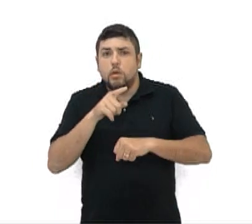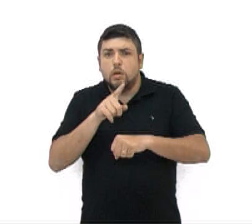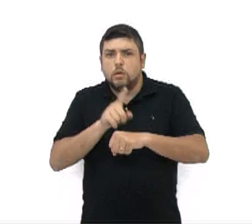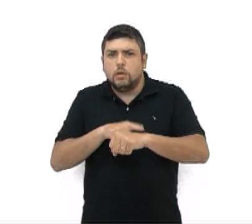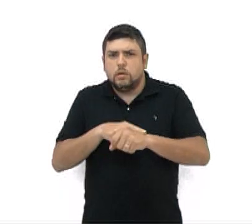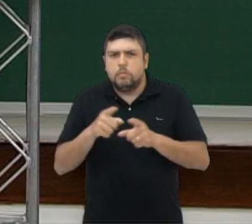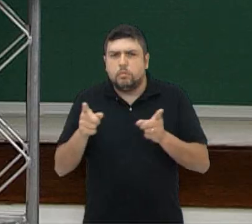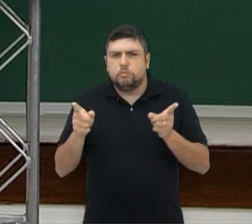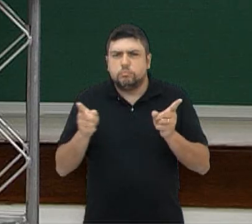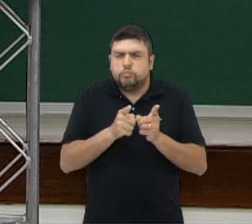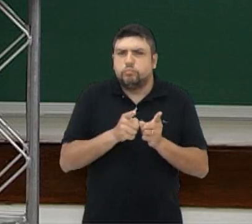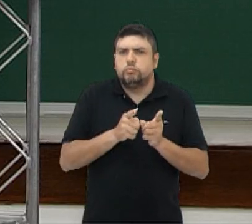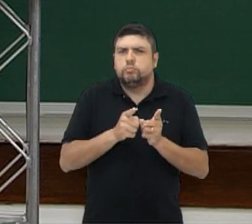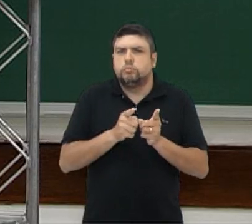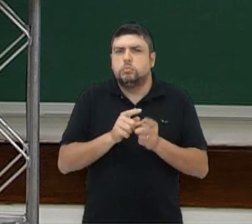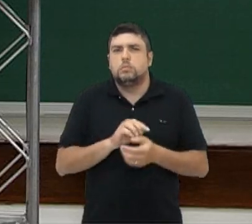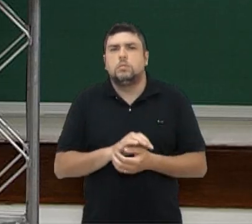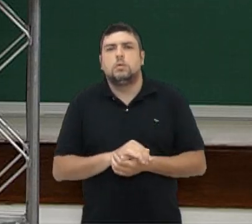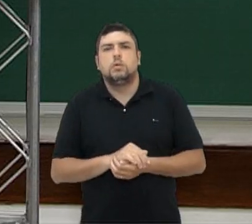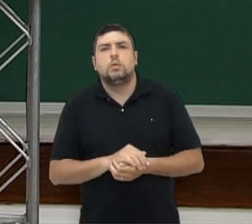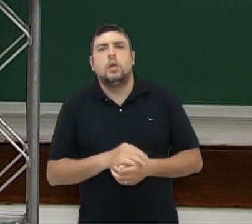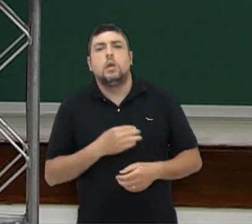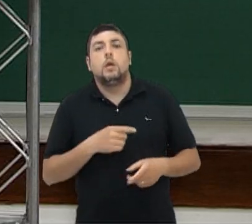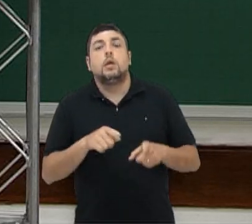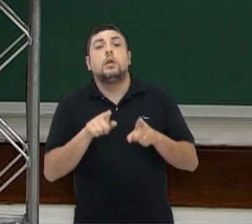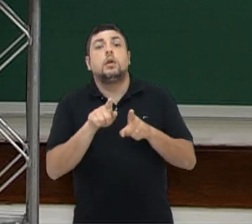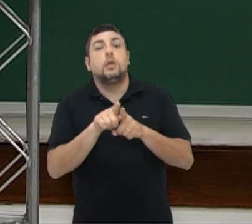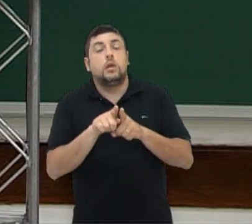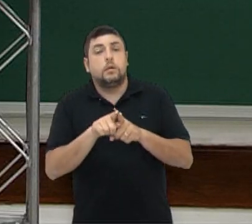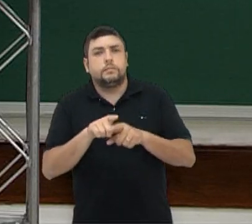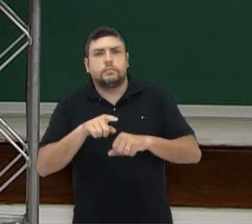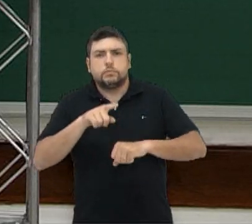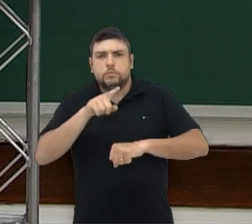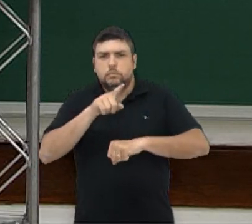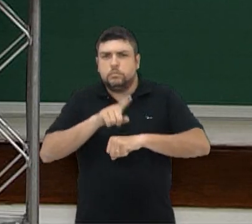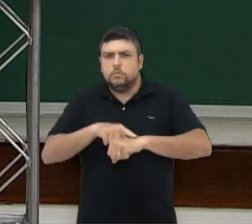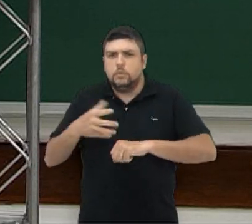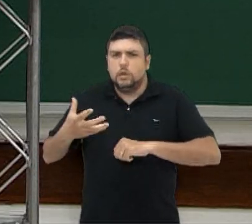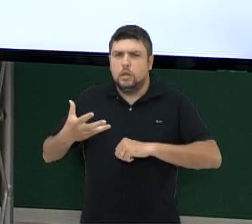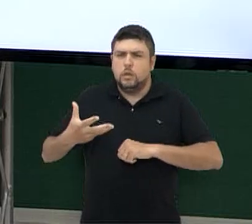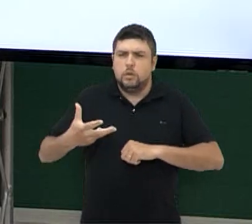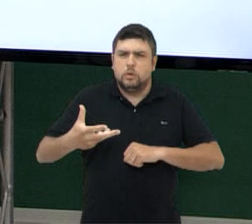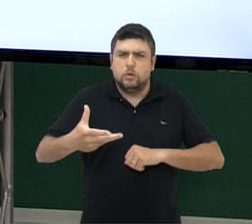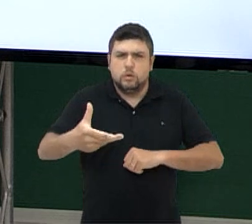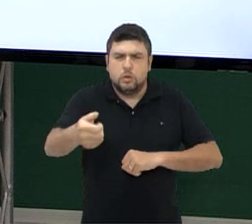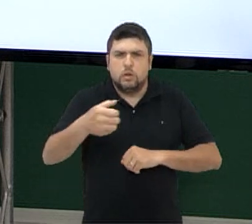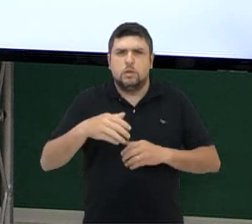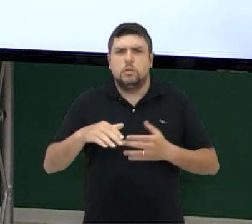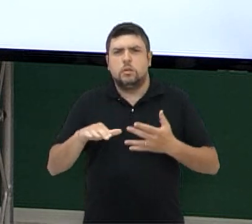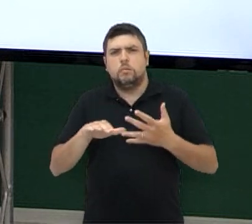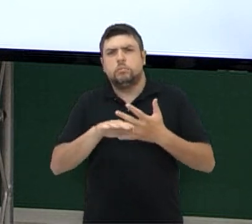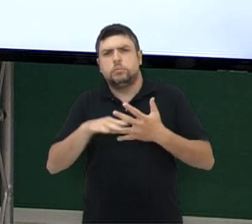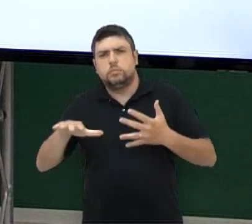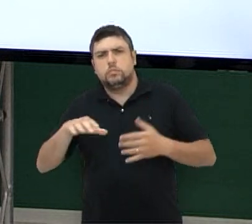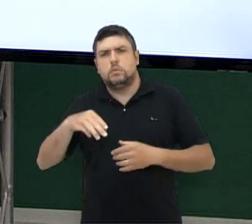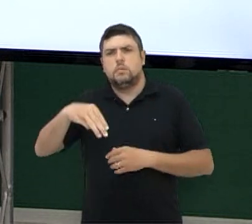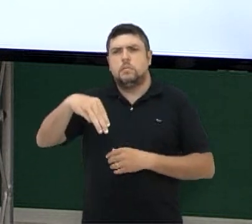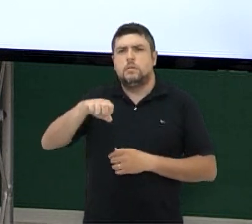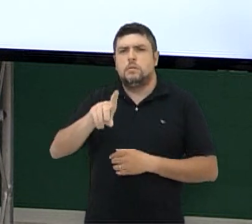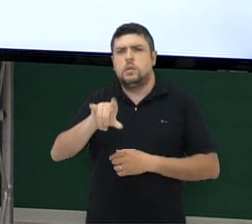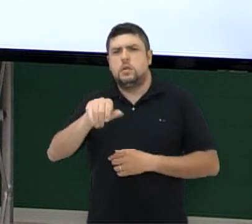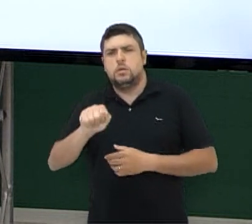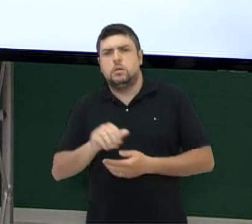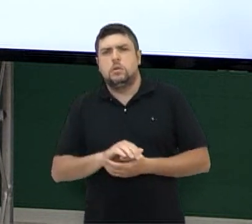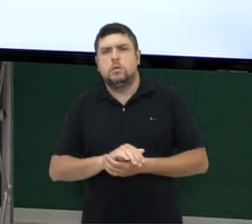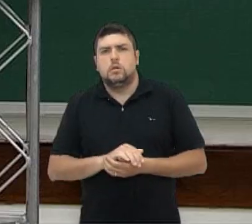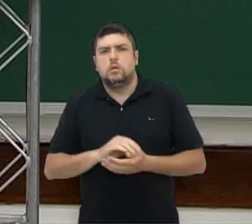muito curto, e nós temos a chamada aceleração média, que representa a variação da velocidade